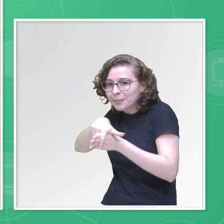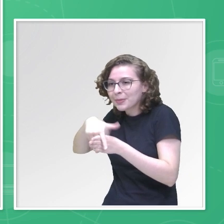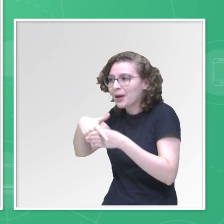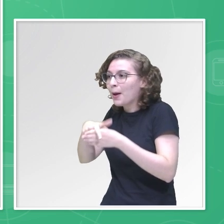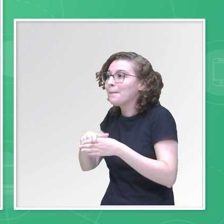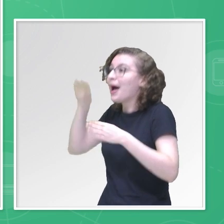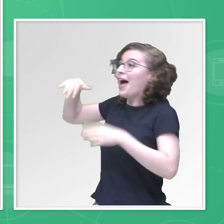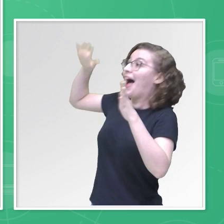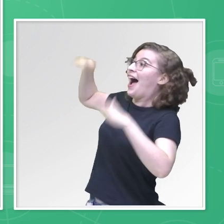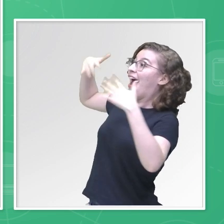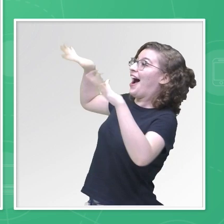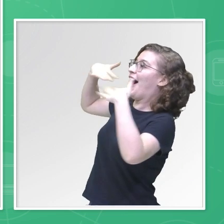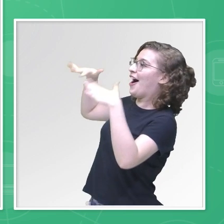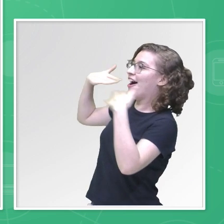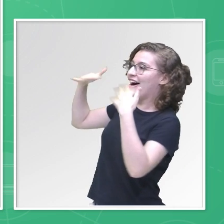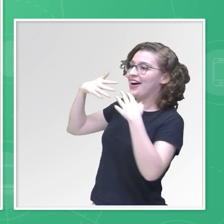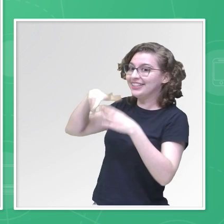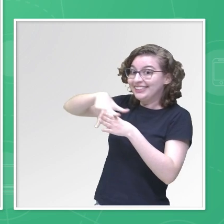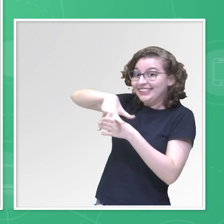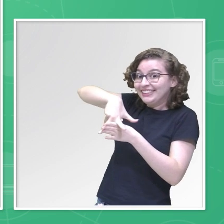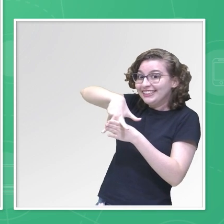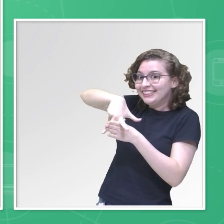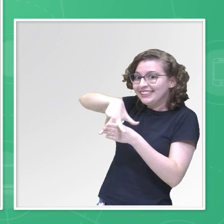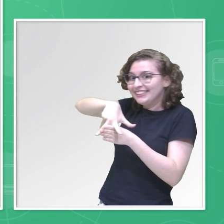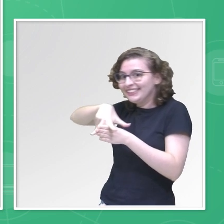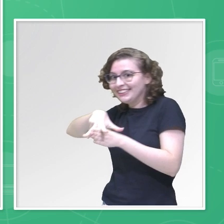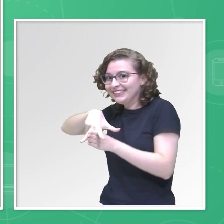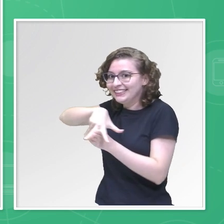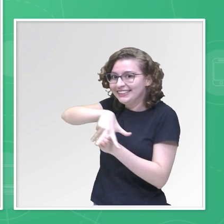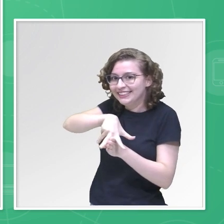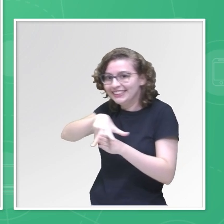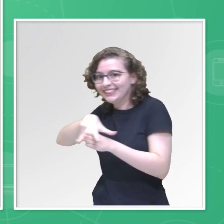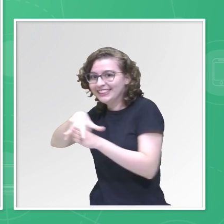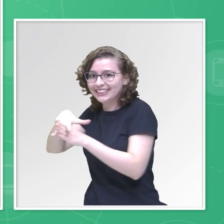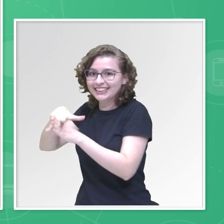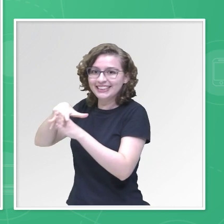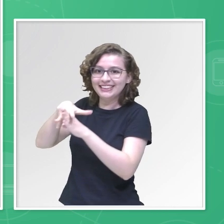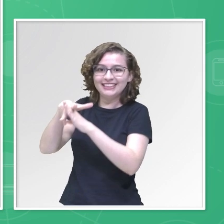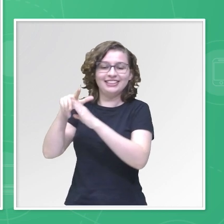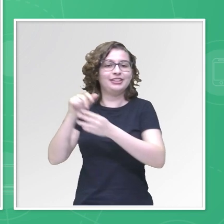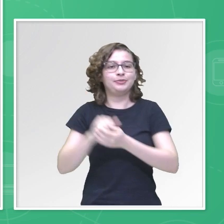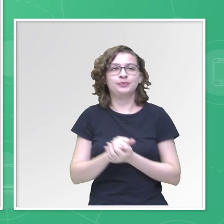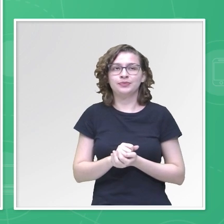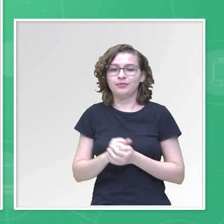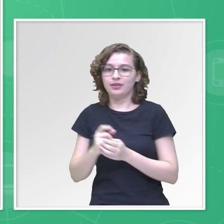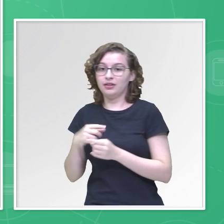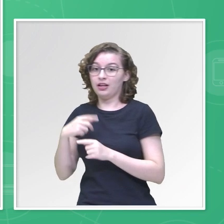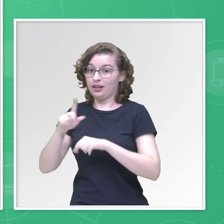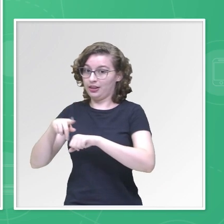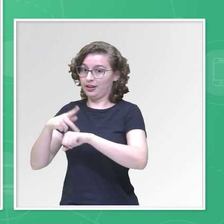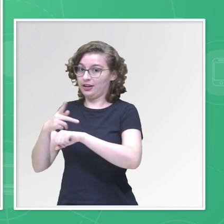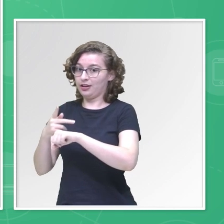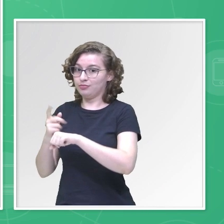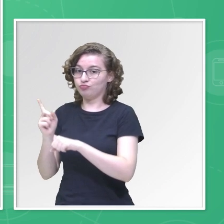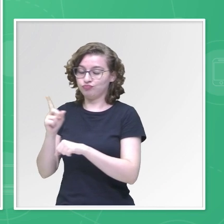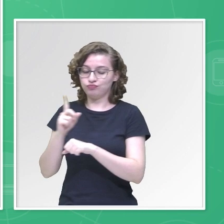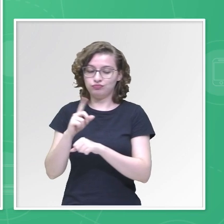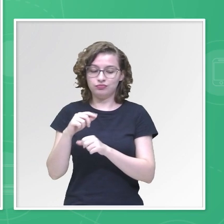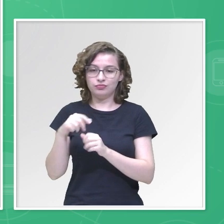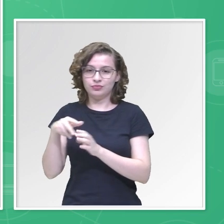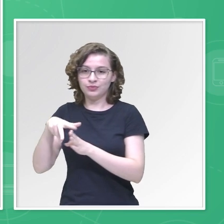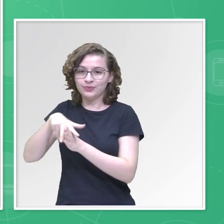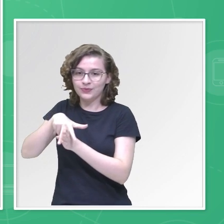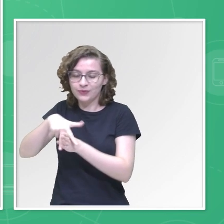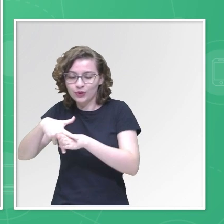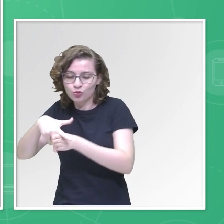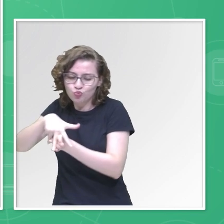abertas ou a mãe sem as pernas depois de um tempinho olha ele de novo passando